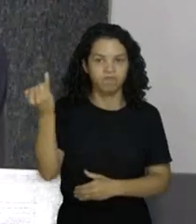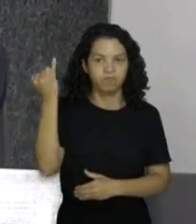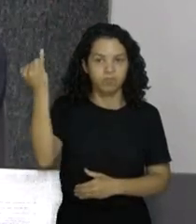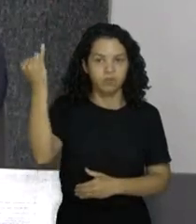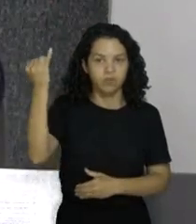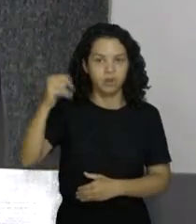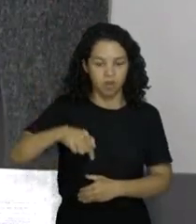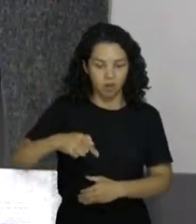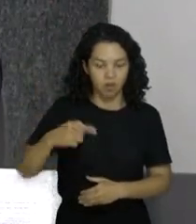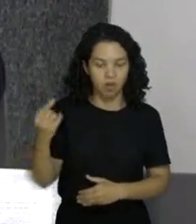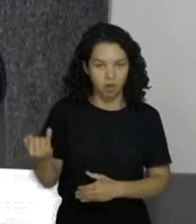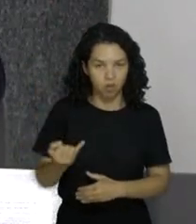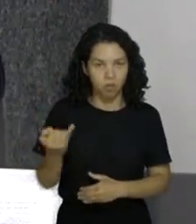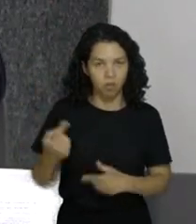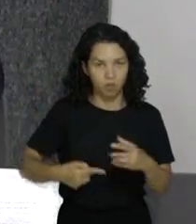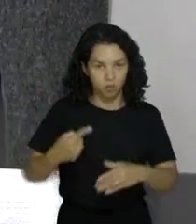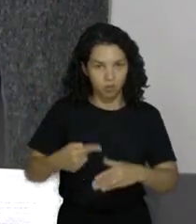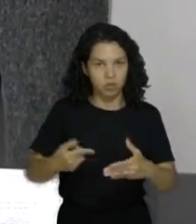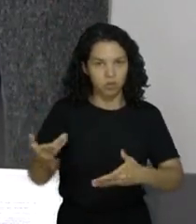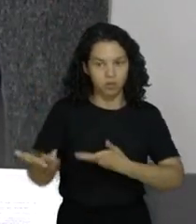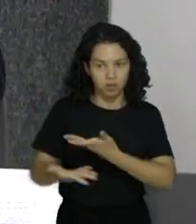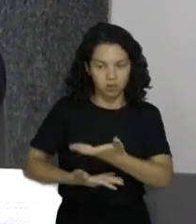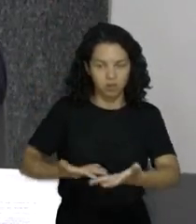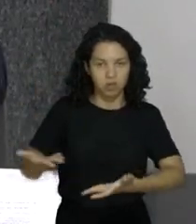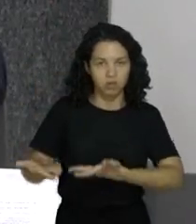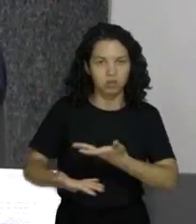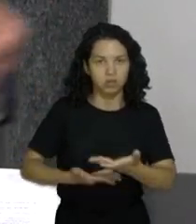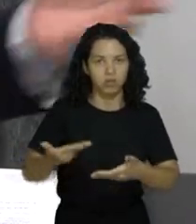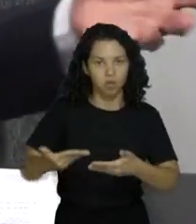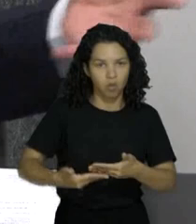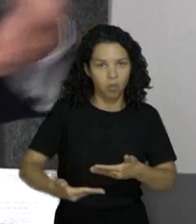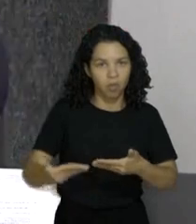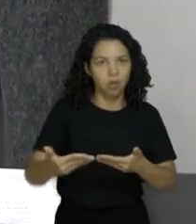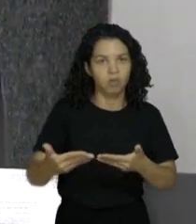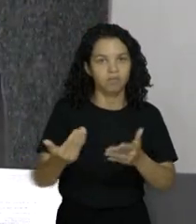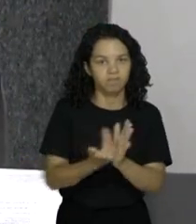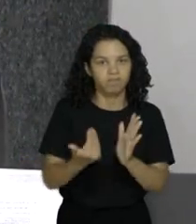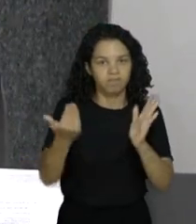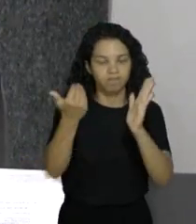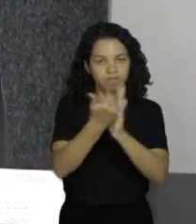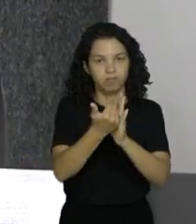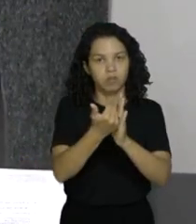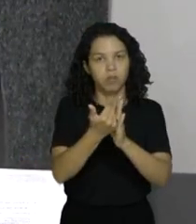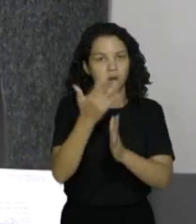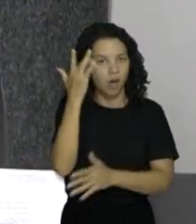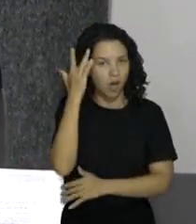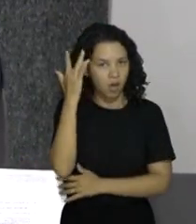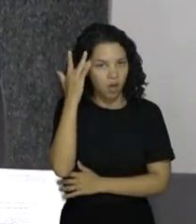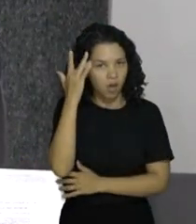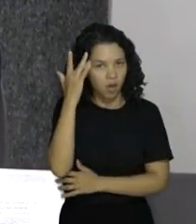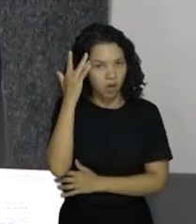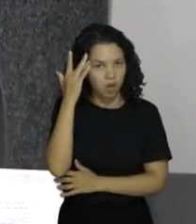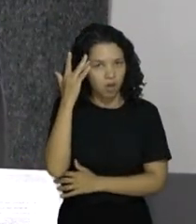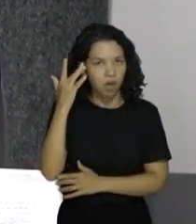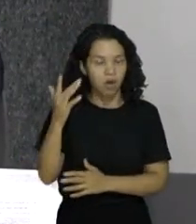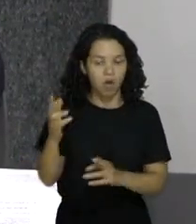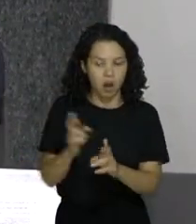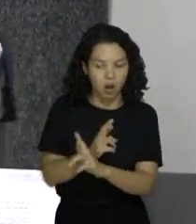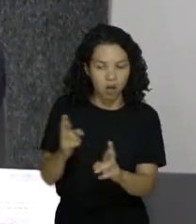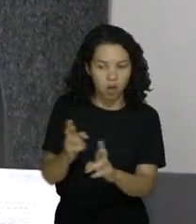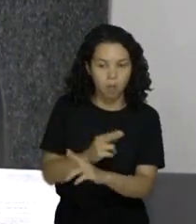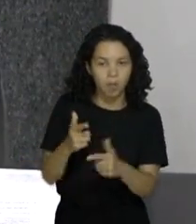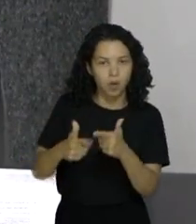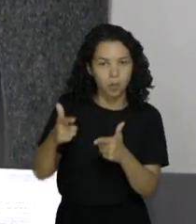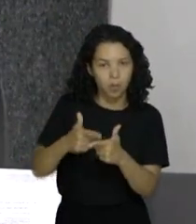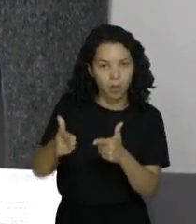da comissão Então essa interação passou a ser cada vez maior Então acho que interagir é com os problemas da